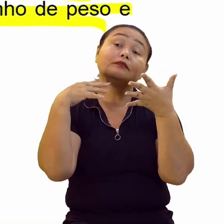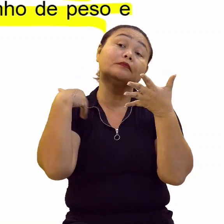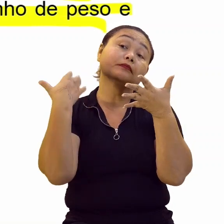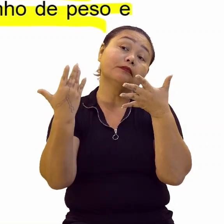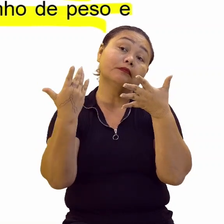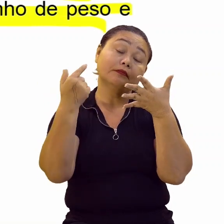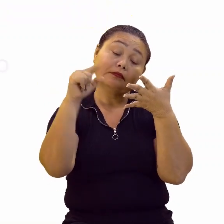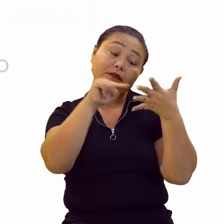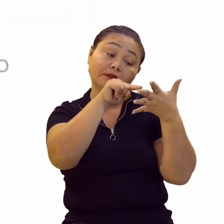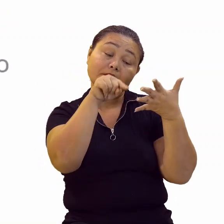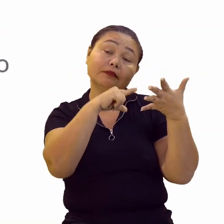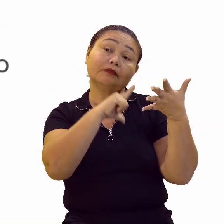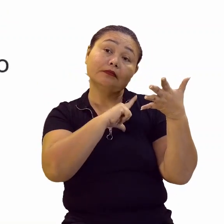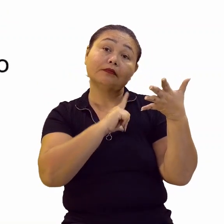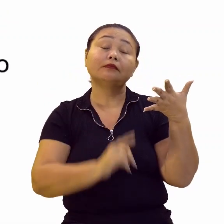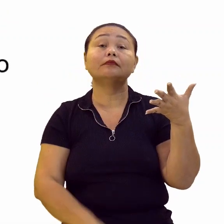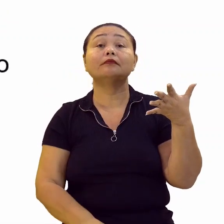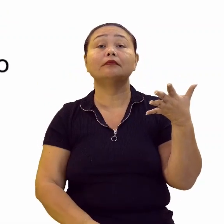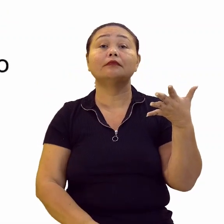opções que a gente tem.